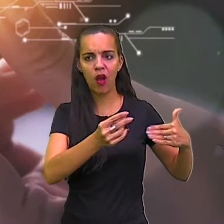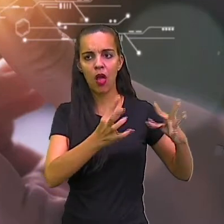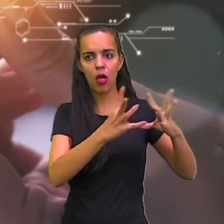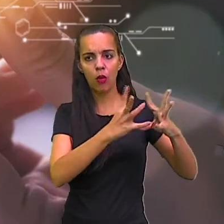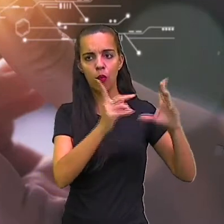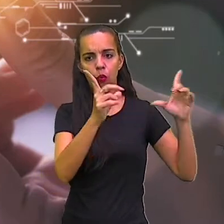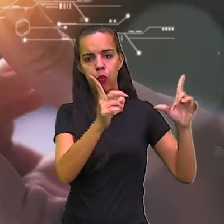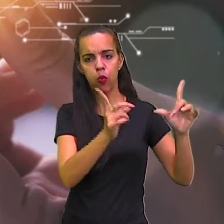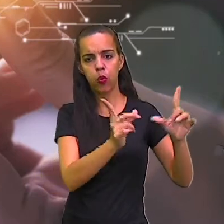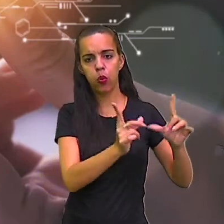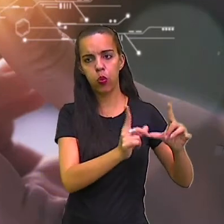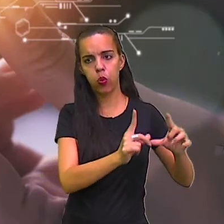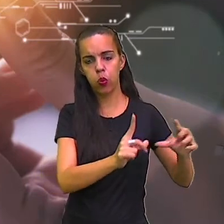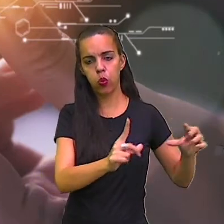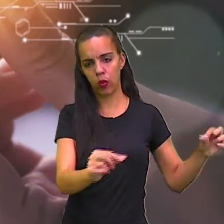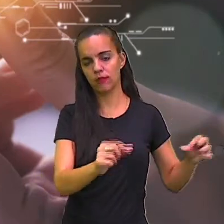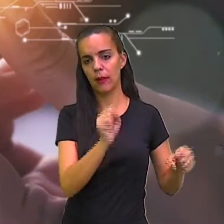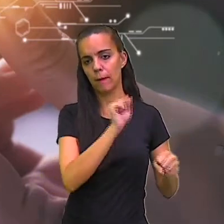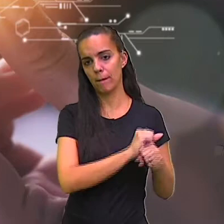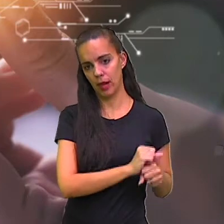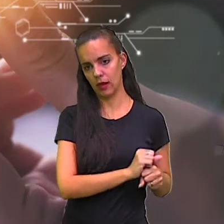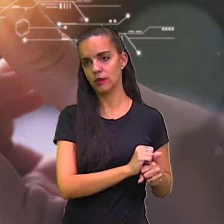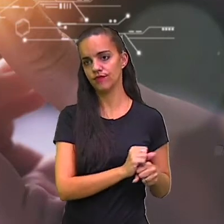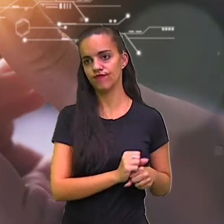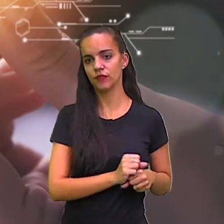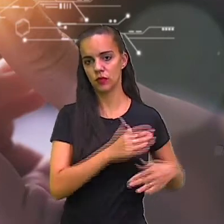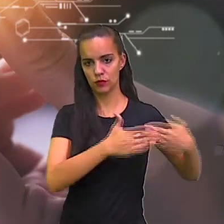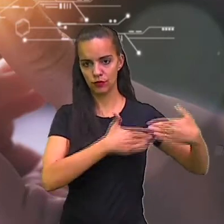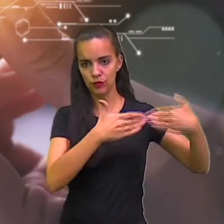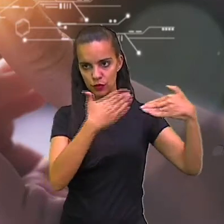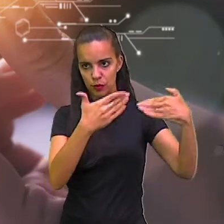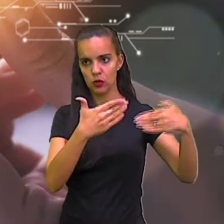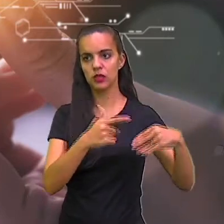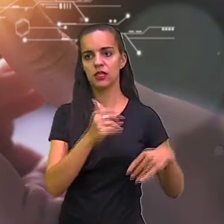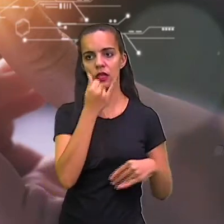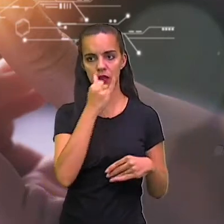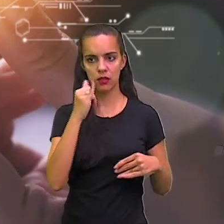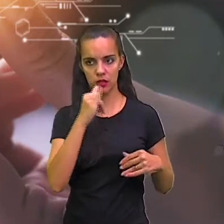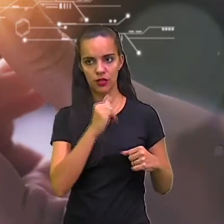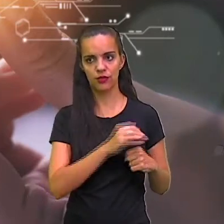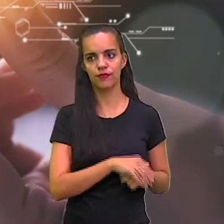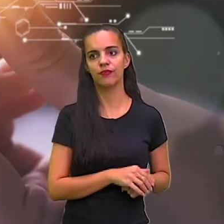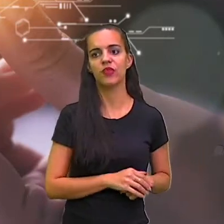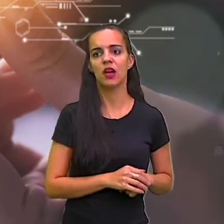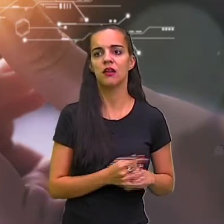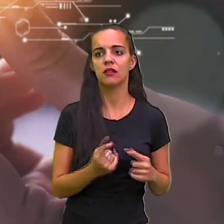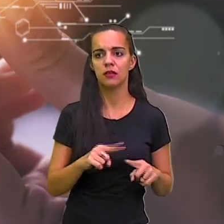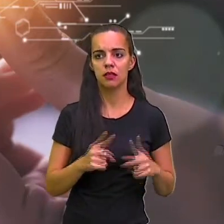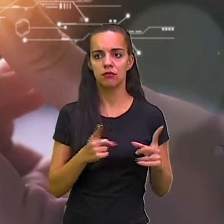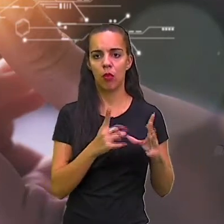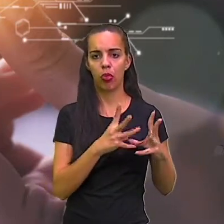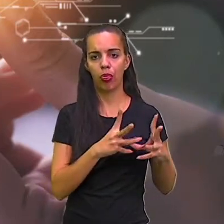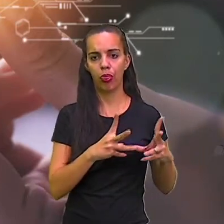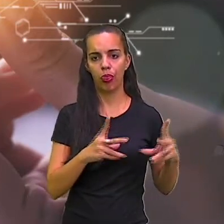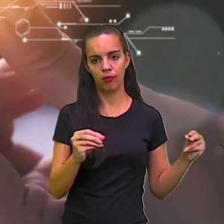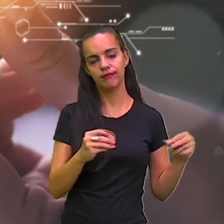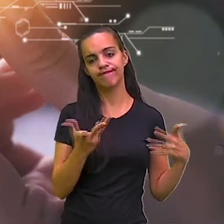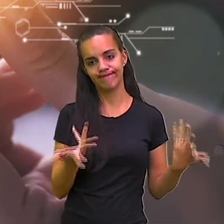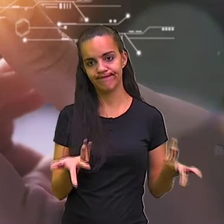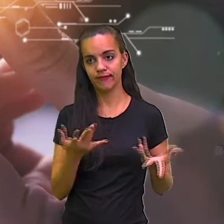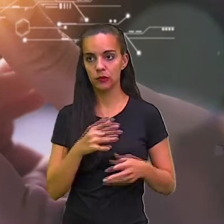deixam de comer a elétrika porque essa substância inicialmente presente acaba